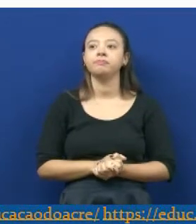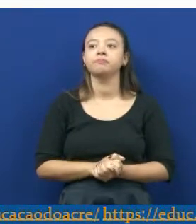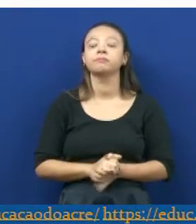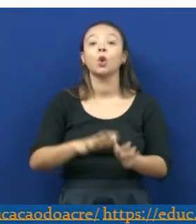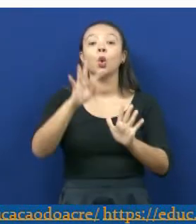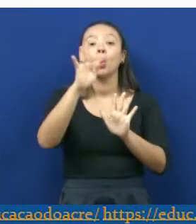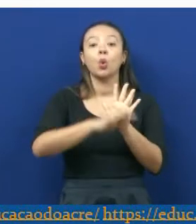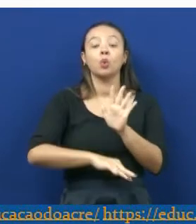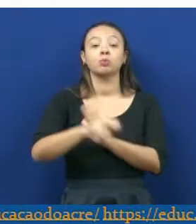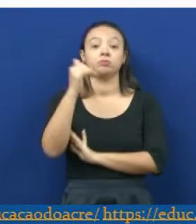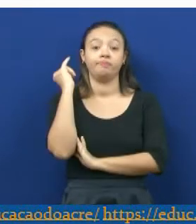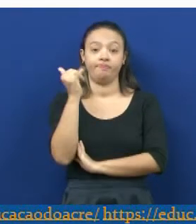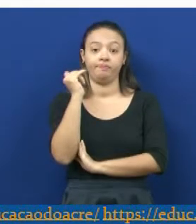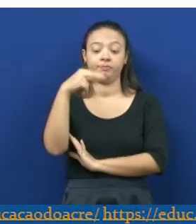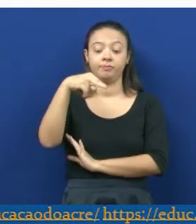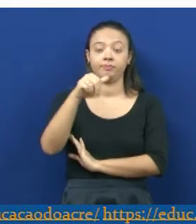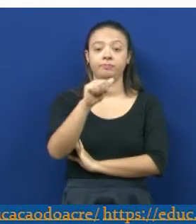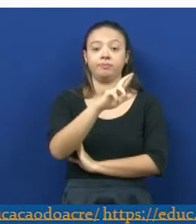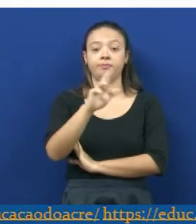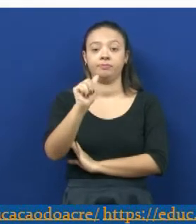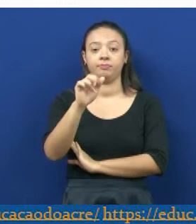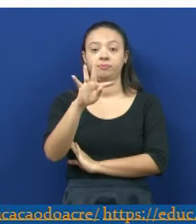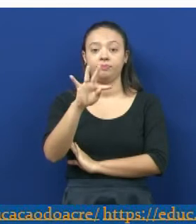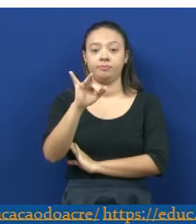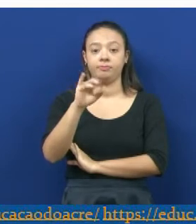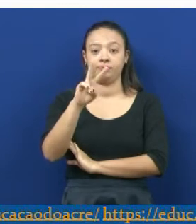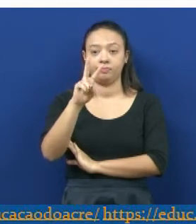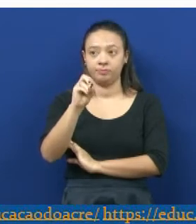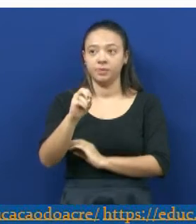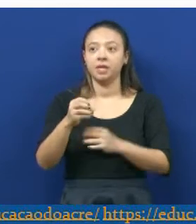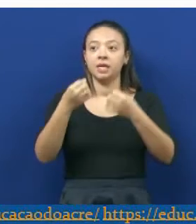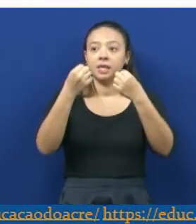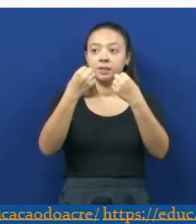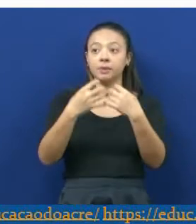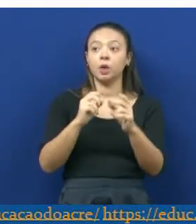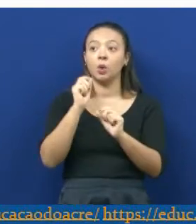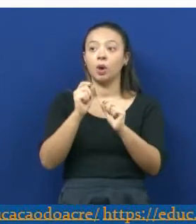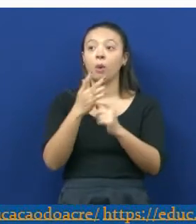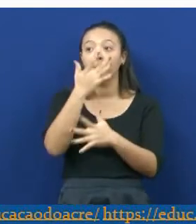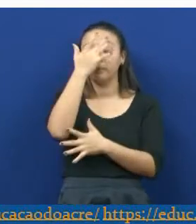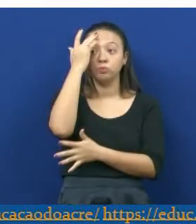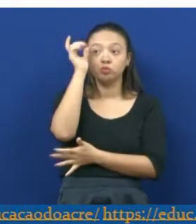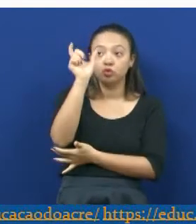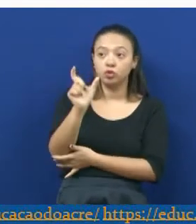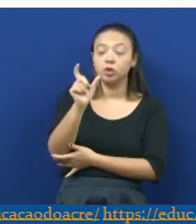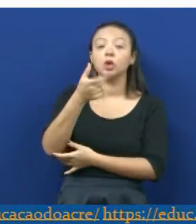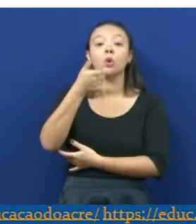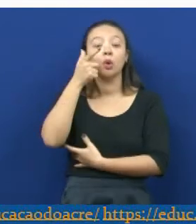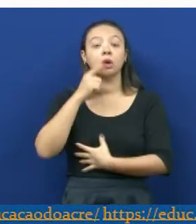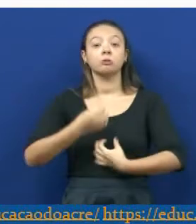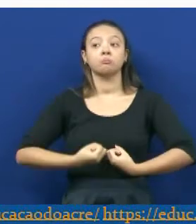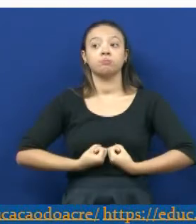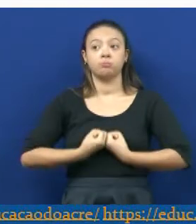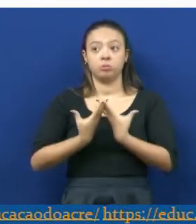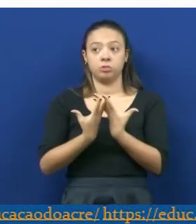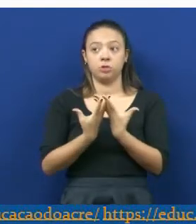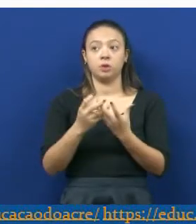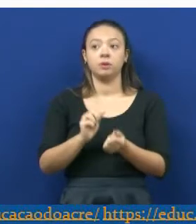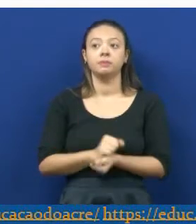narrativo, apresenta um eu que se expressa, elemento que é responsável pelo subjetivismo atribuído a esse tipo de